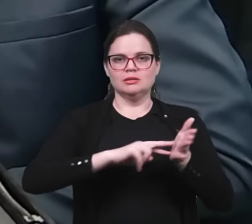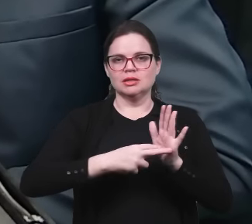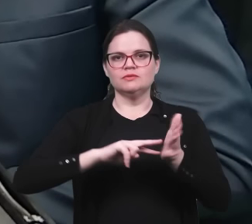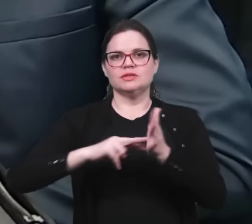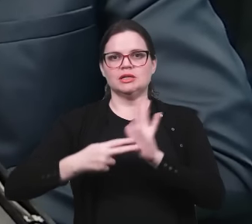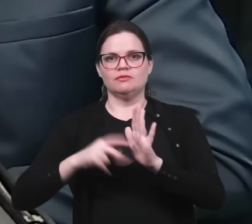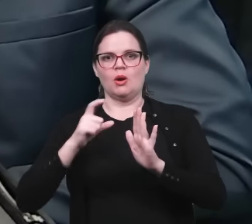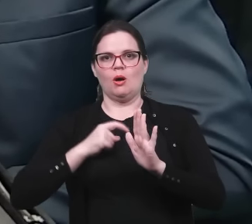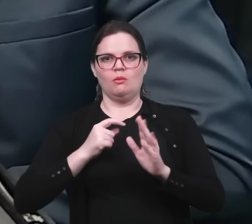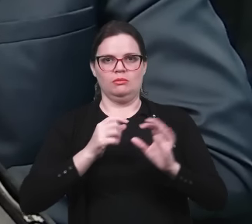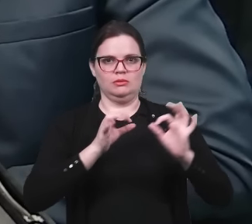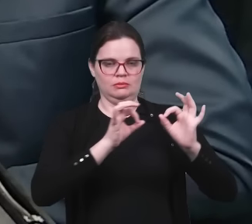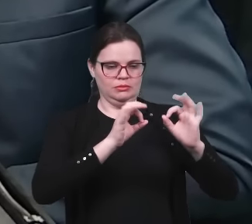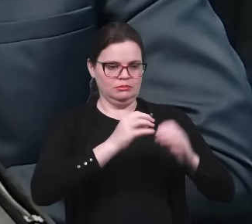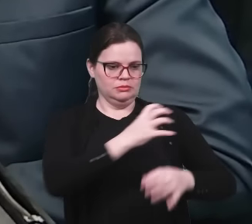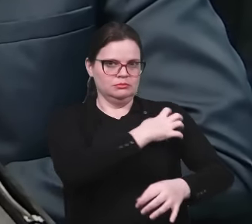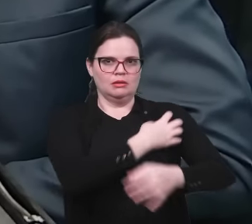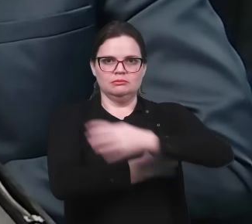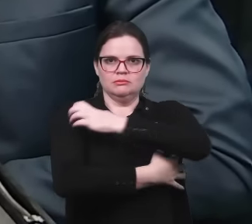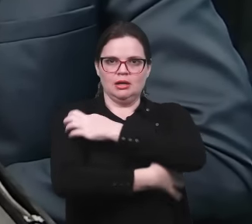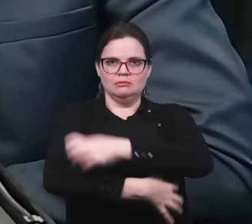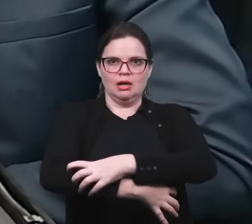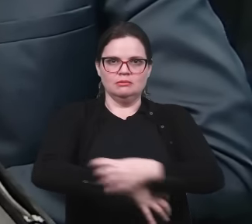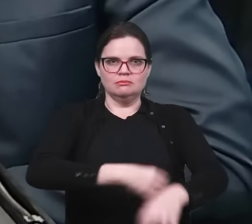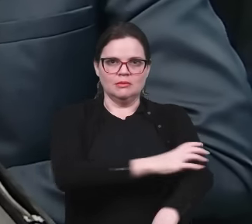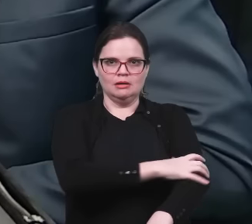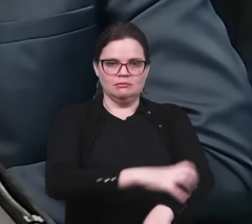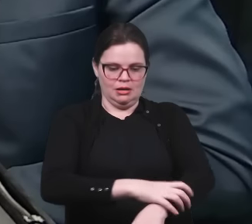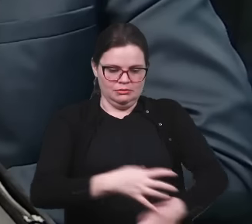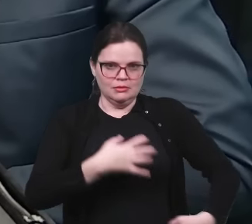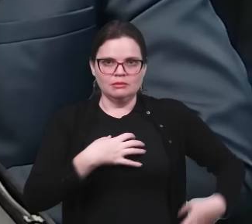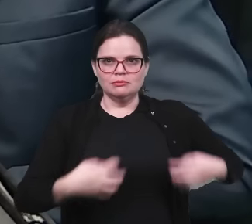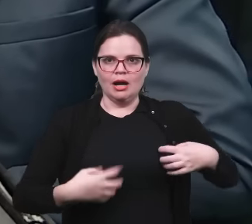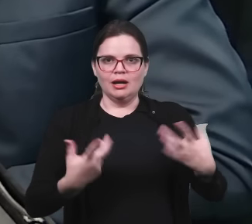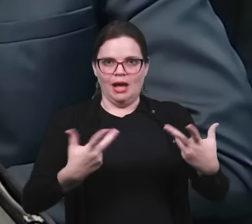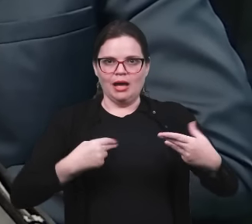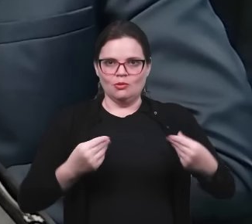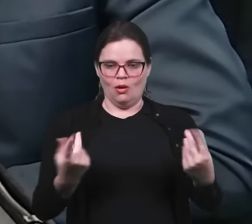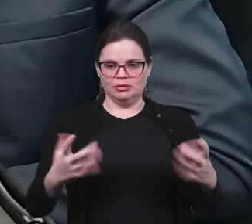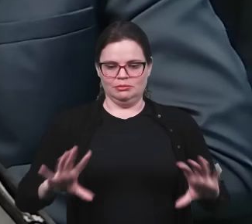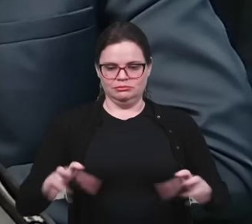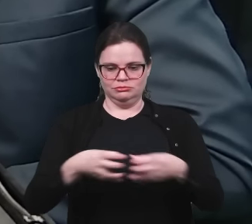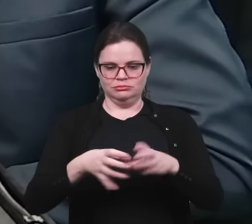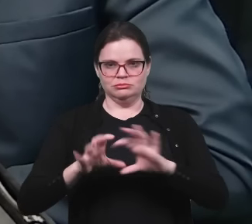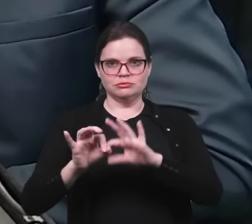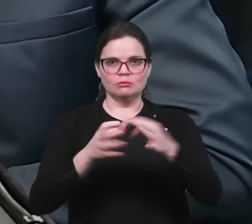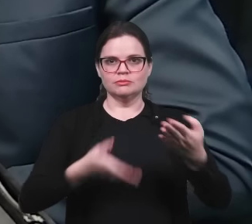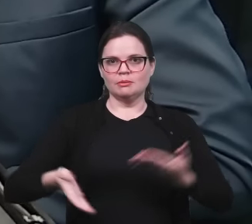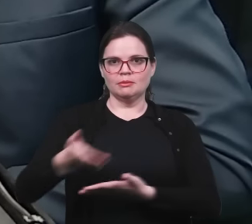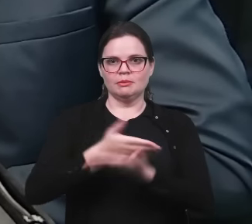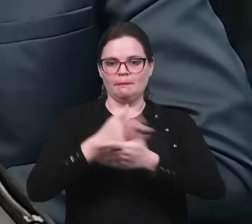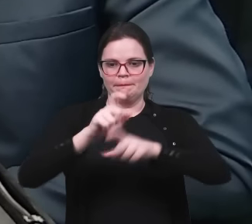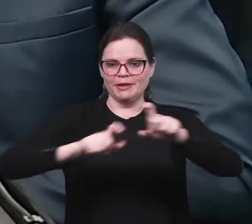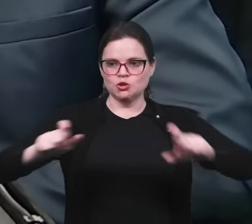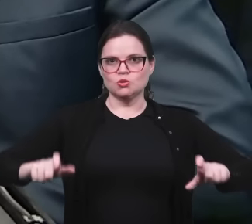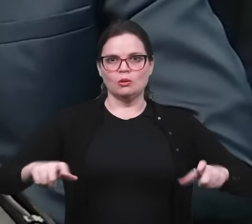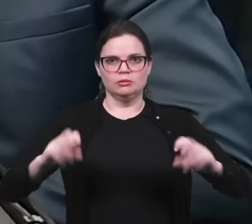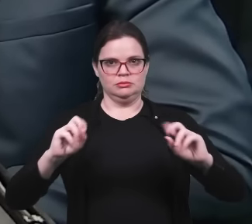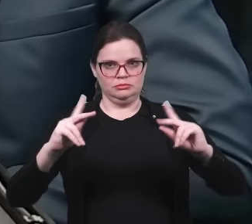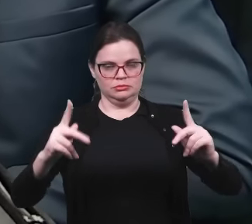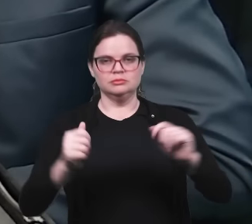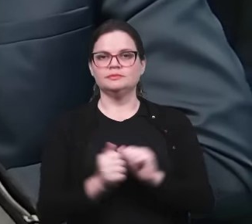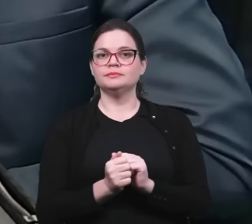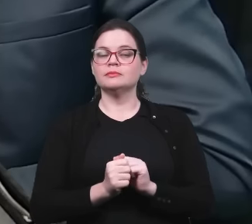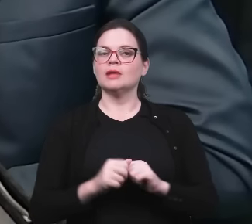representa uma ovelha, uma pessoa. Né? E Paulo descreve os